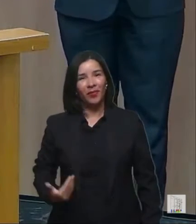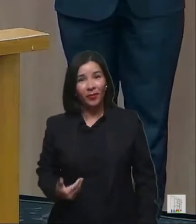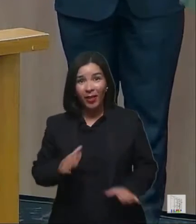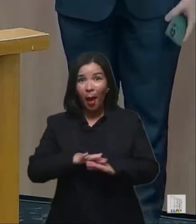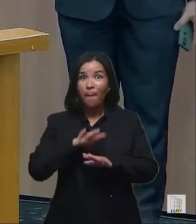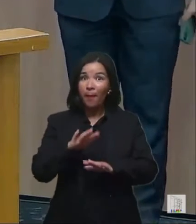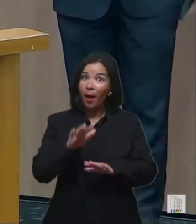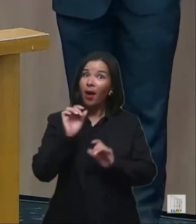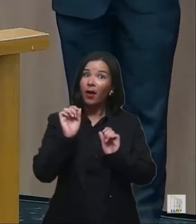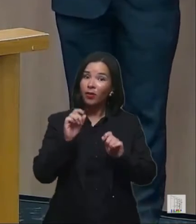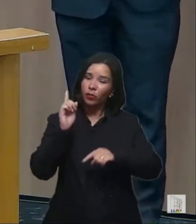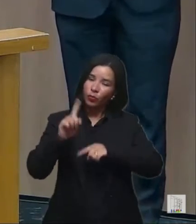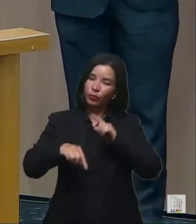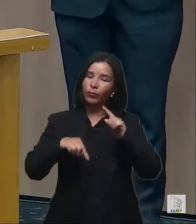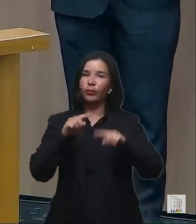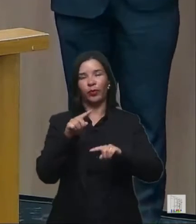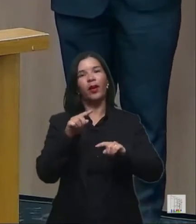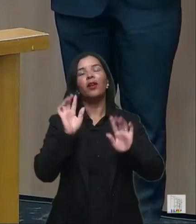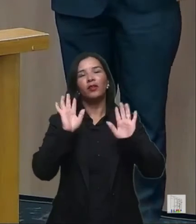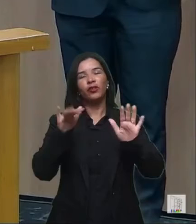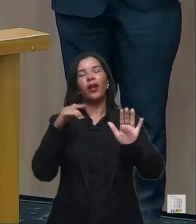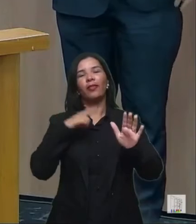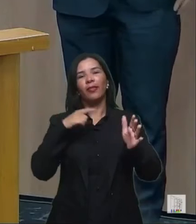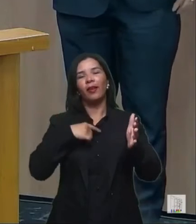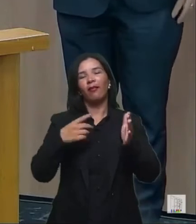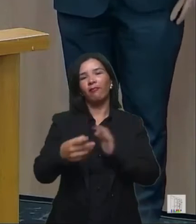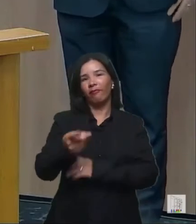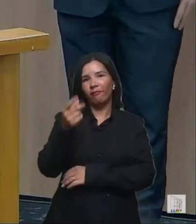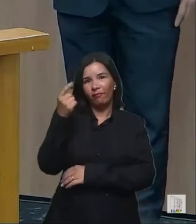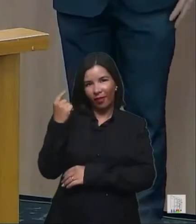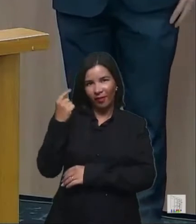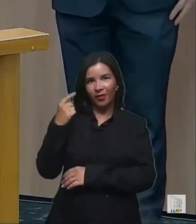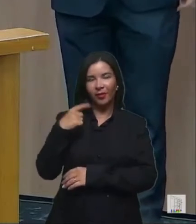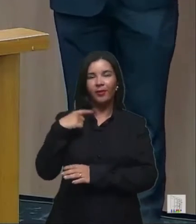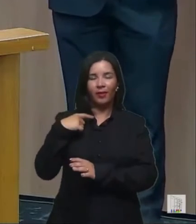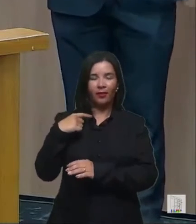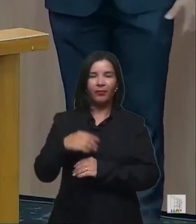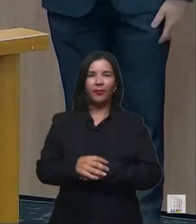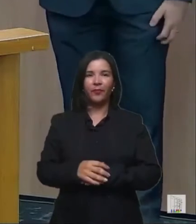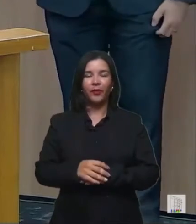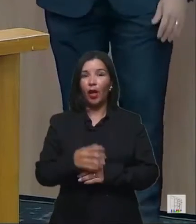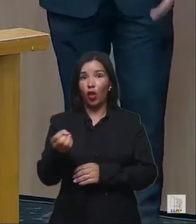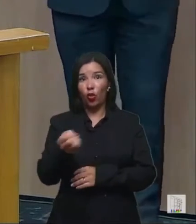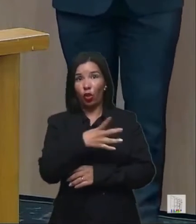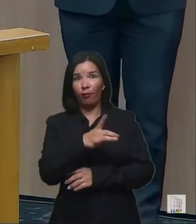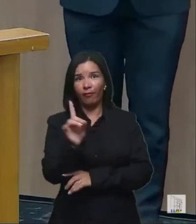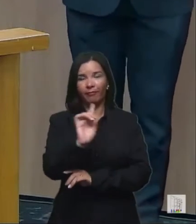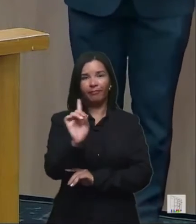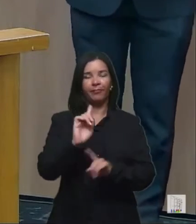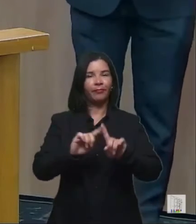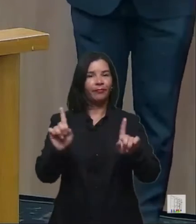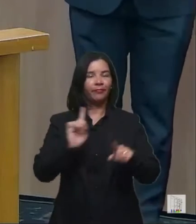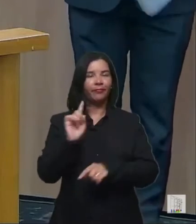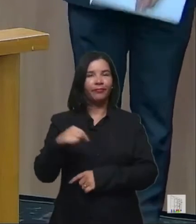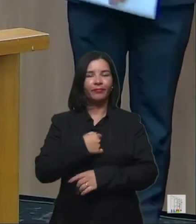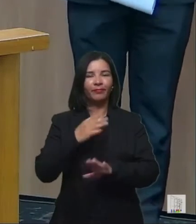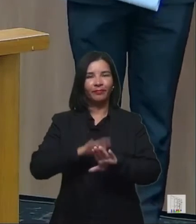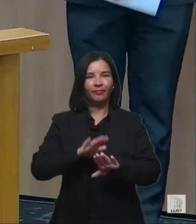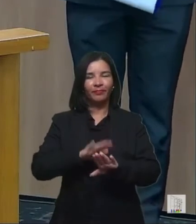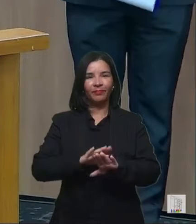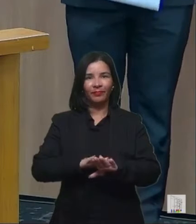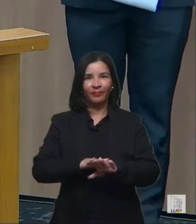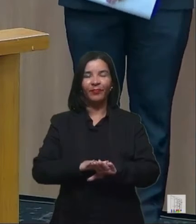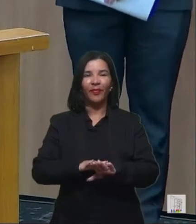um passo de vários que já demos no passado. Essa cooperação não é nova, mas nós, neste momento,